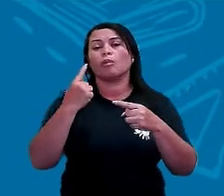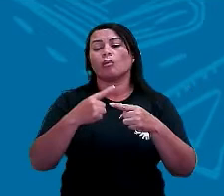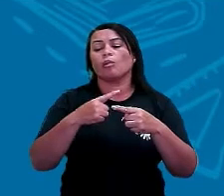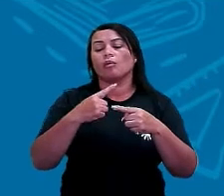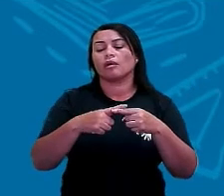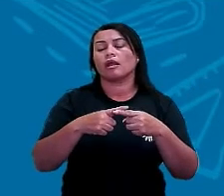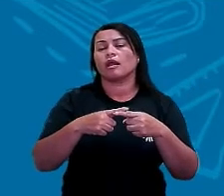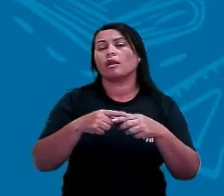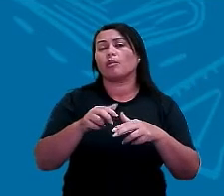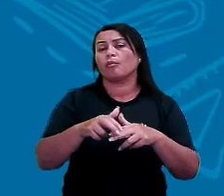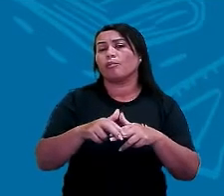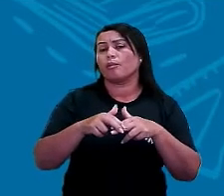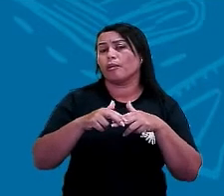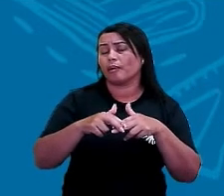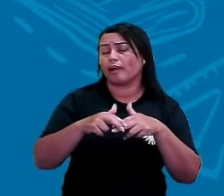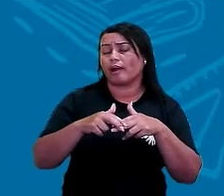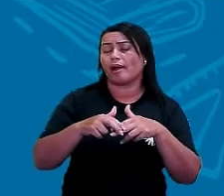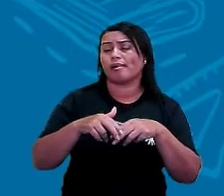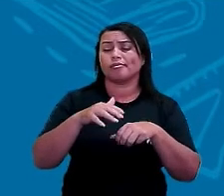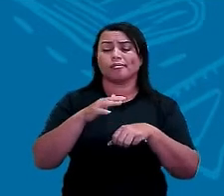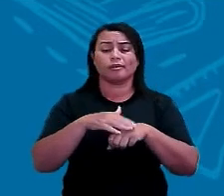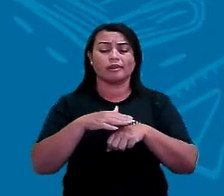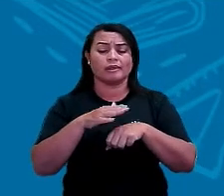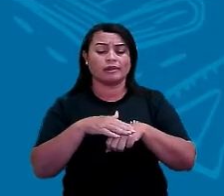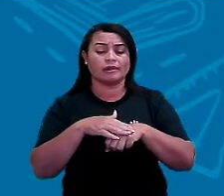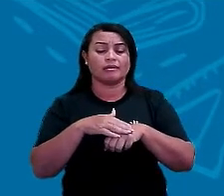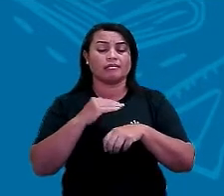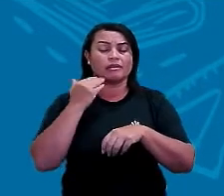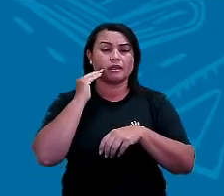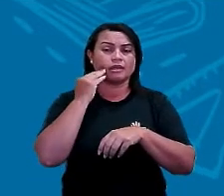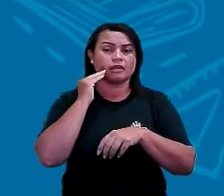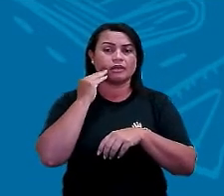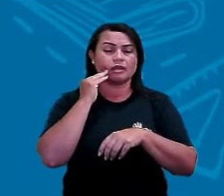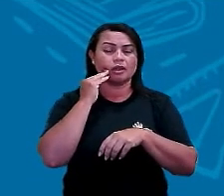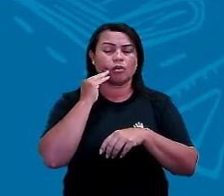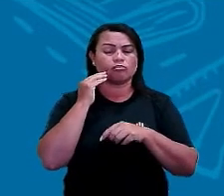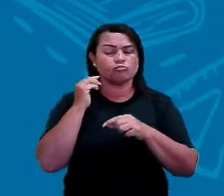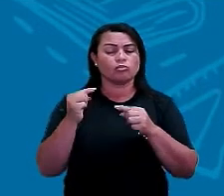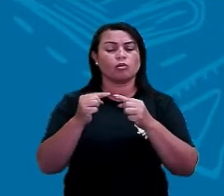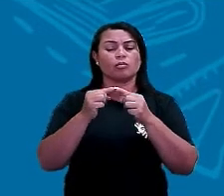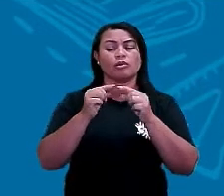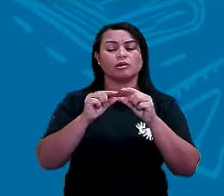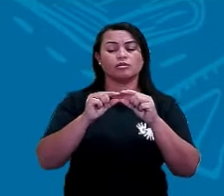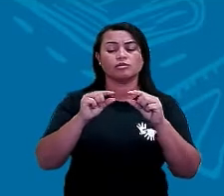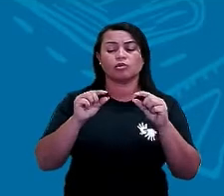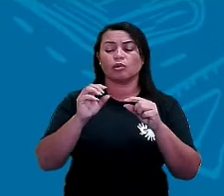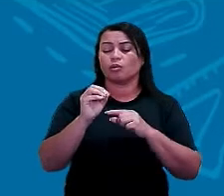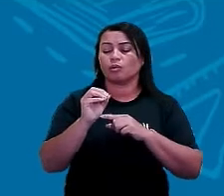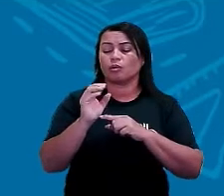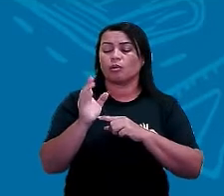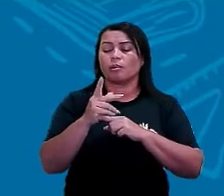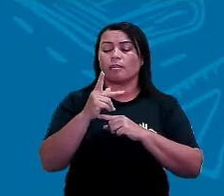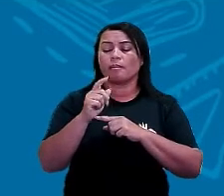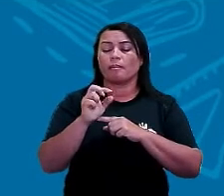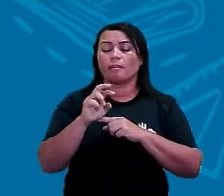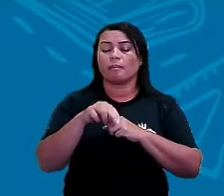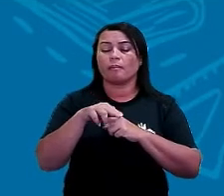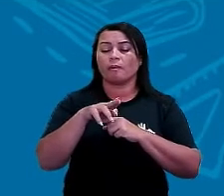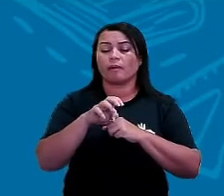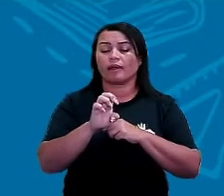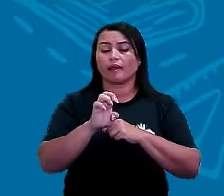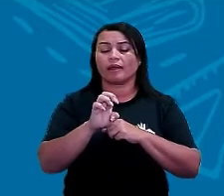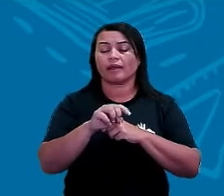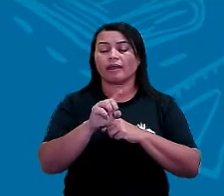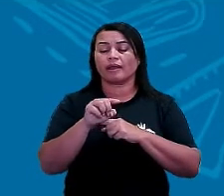o motivo, né? Então, aí combina, então a gente usou o quê? O porquê junto com